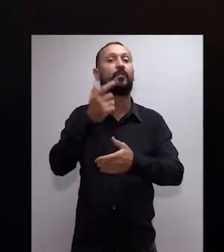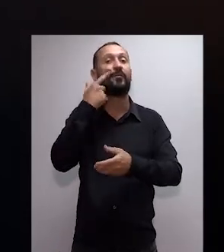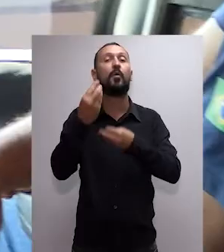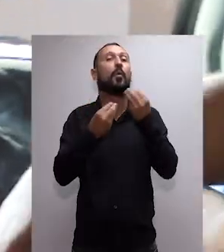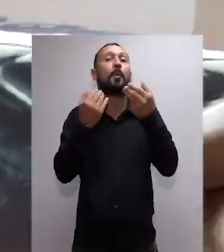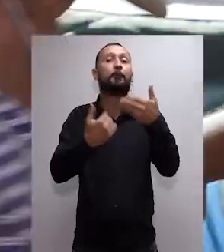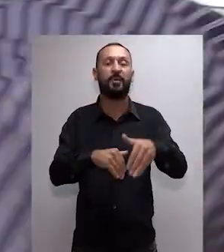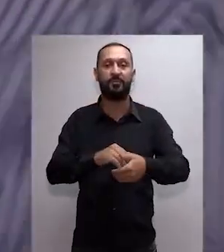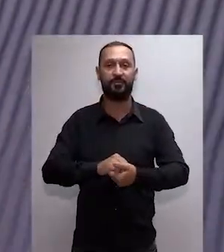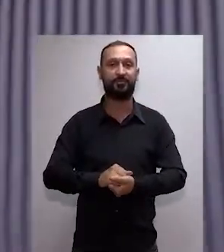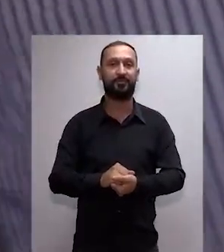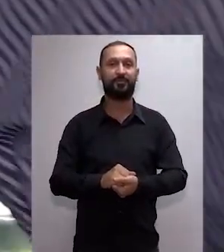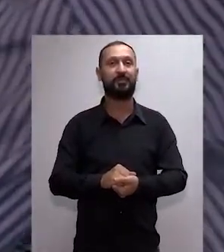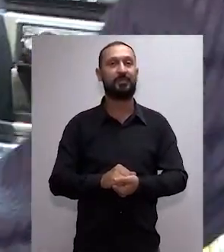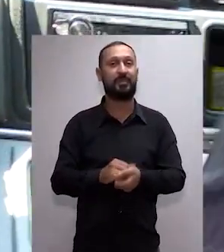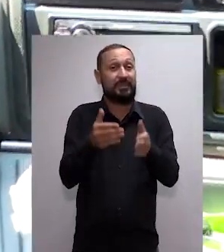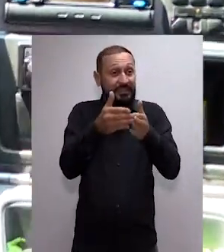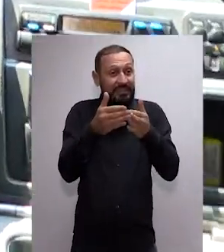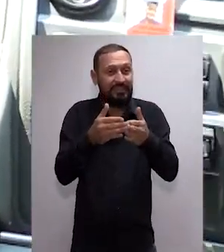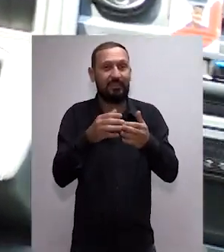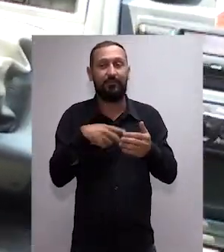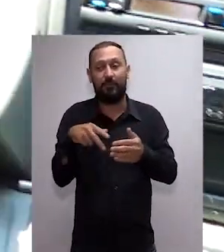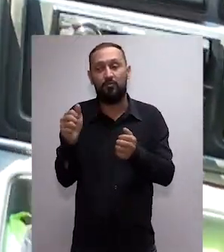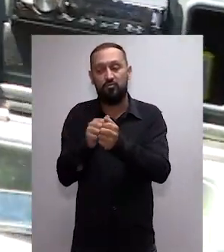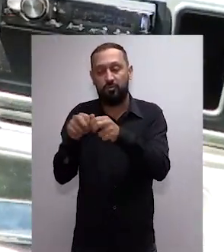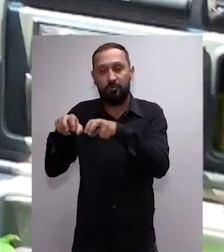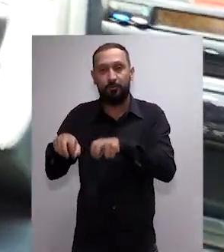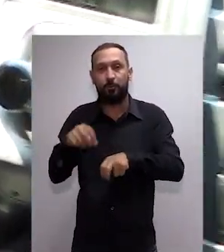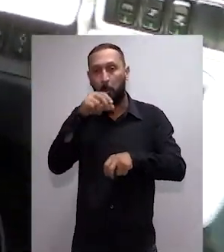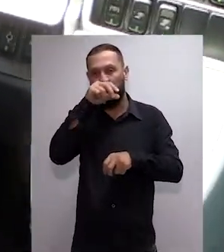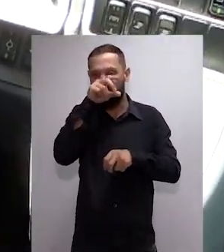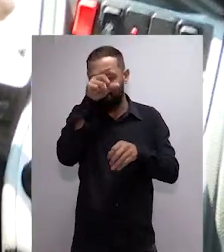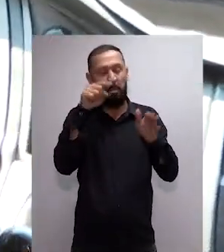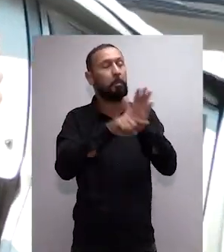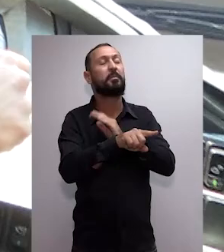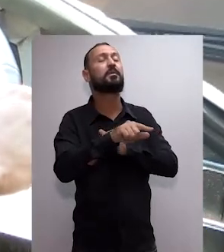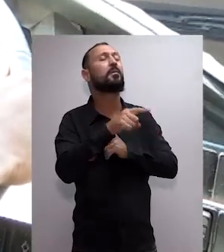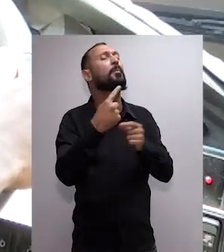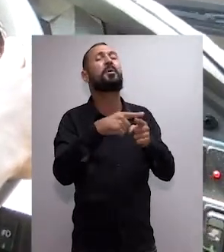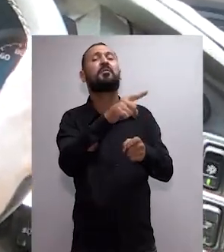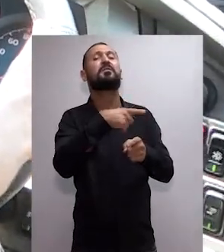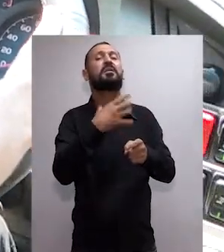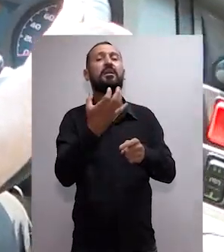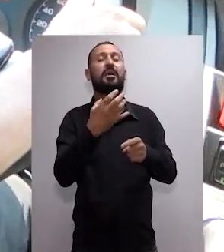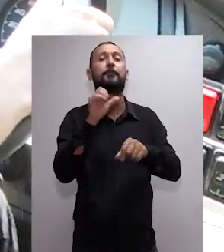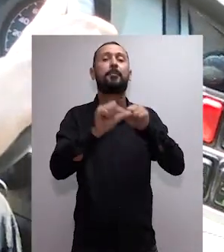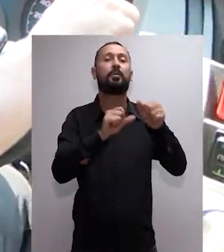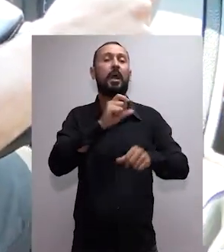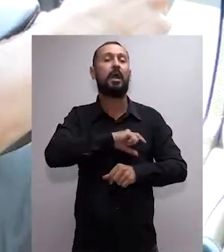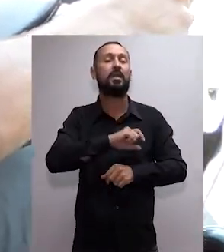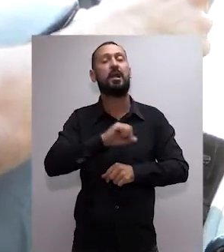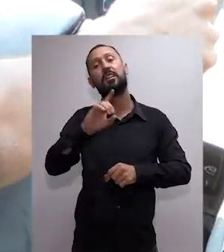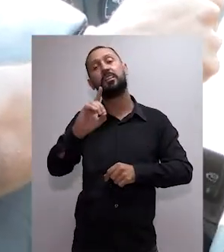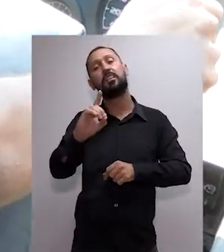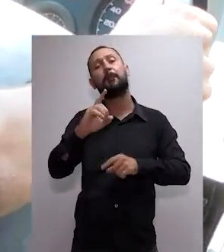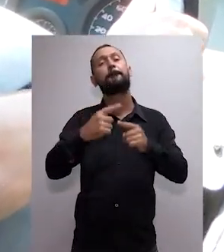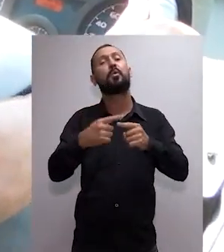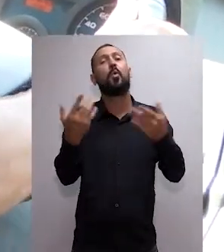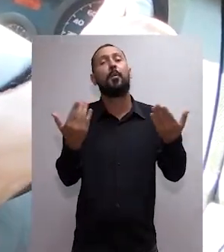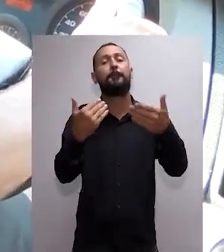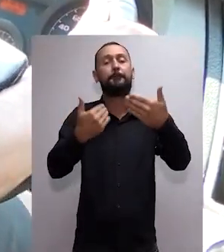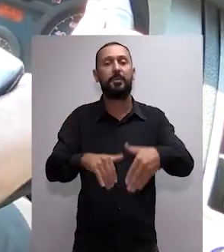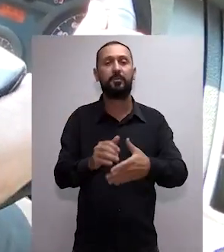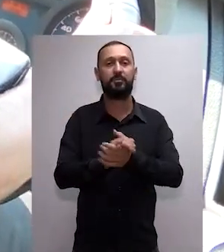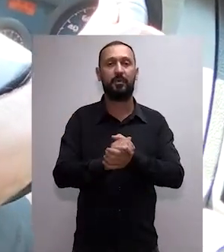prova aí. Dá licença aqui, fica do lado do Silvio. E aí, Getúlio, por que você buscou a categoria D? E por que você está fazendo essa prova hoje?